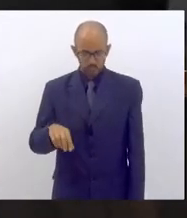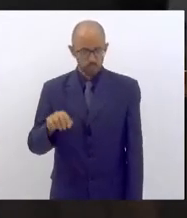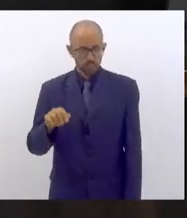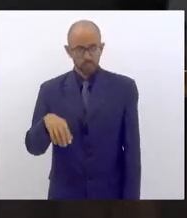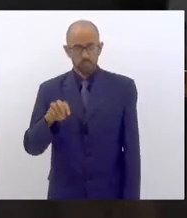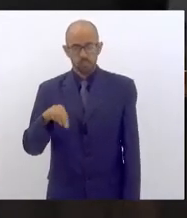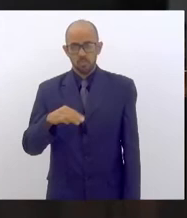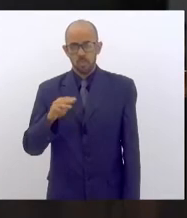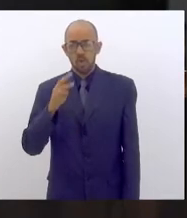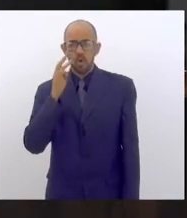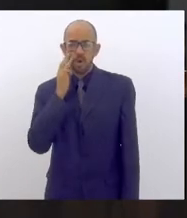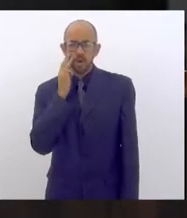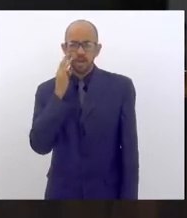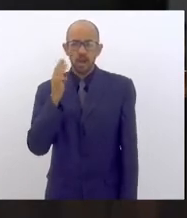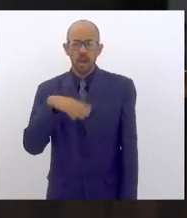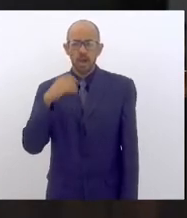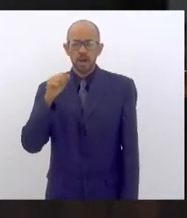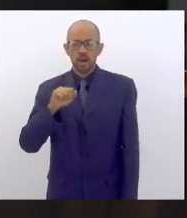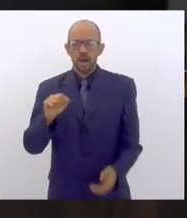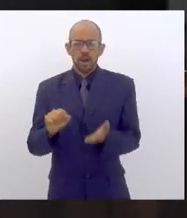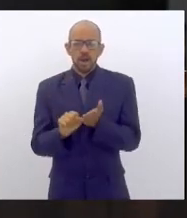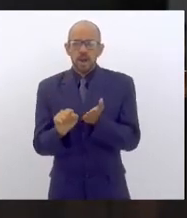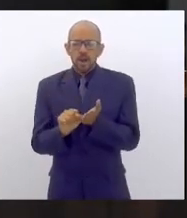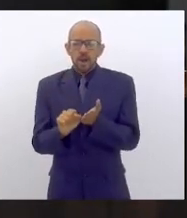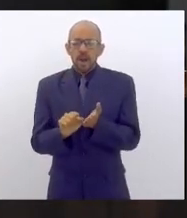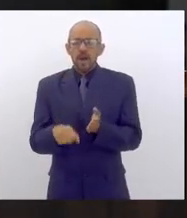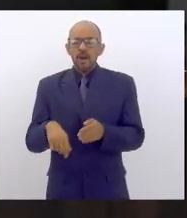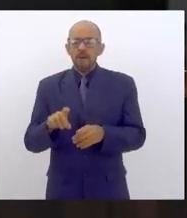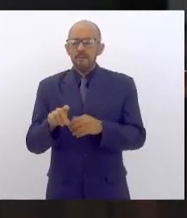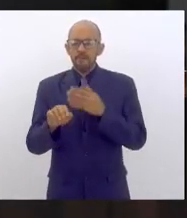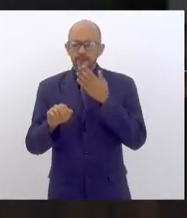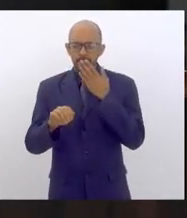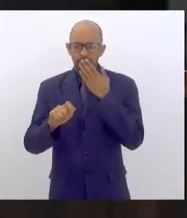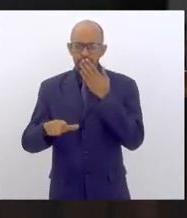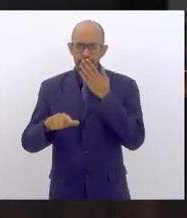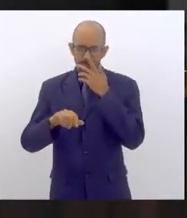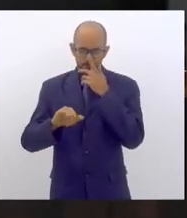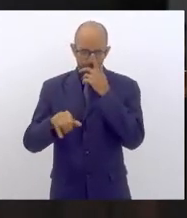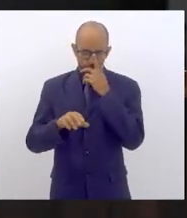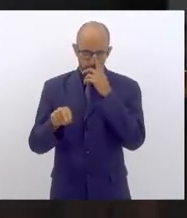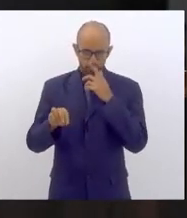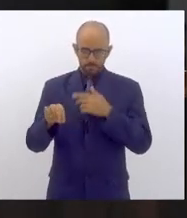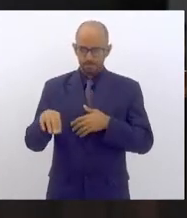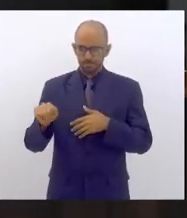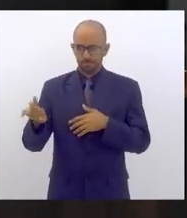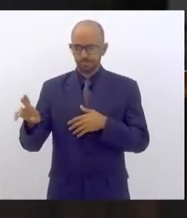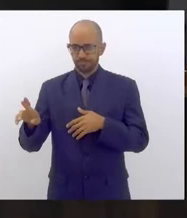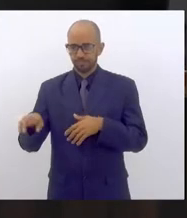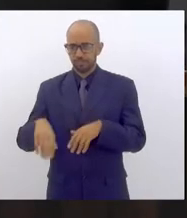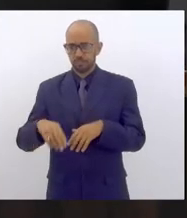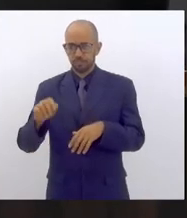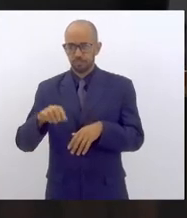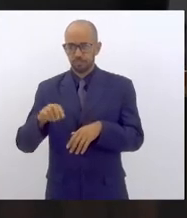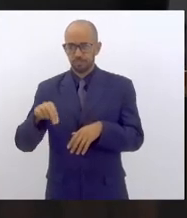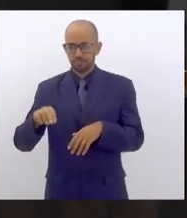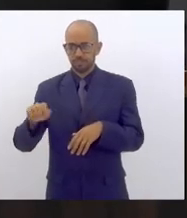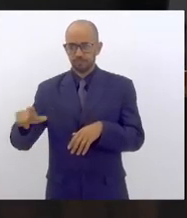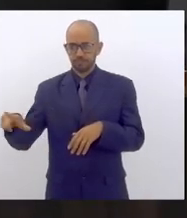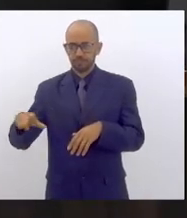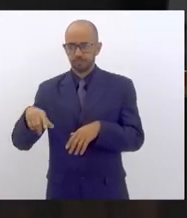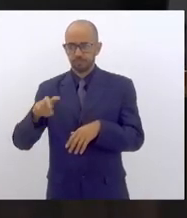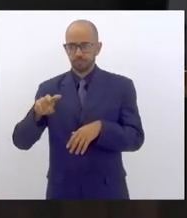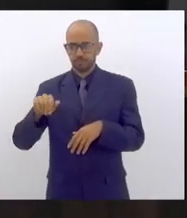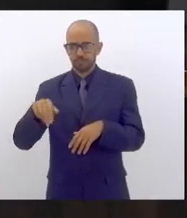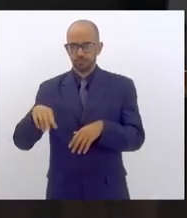Francisco, Valdeque Carneiro, Samuel Malafaia, Daniel Librelon, Jaumi Júnior, Ronaldo Anquieta, Flávio Serafini, Noel de Carvalho, Dionísio Lins, Vando